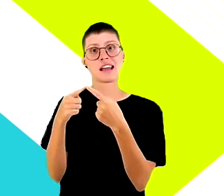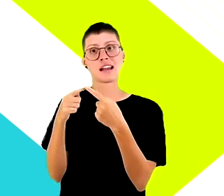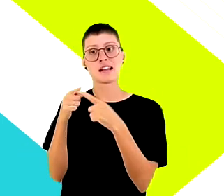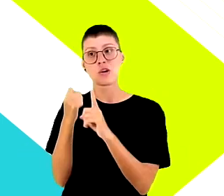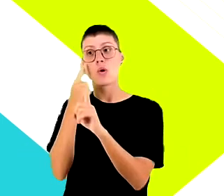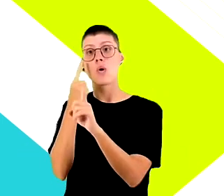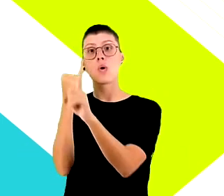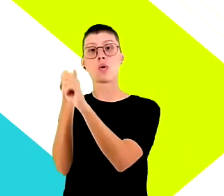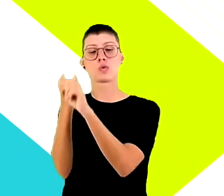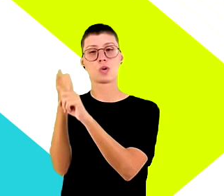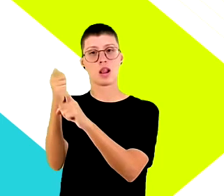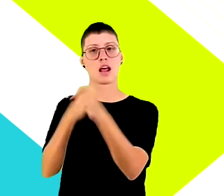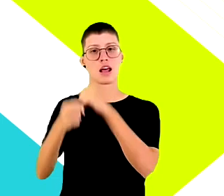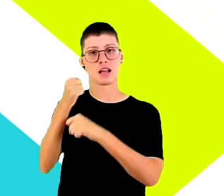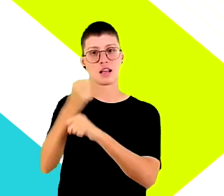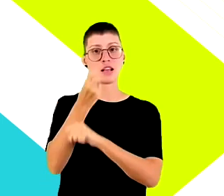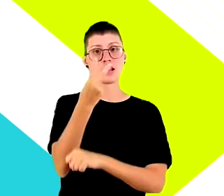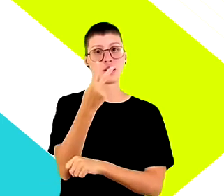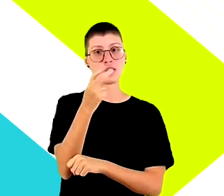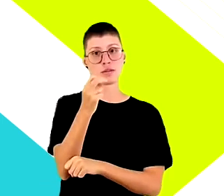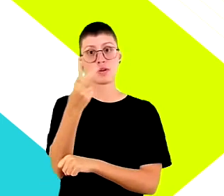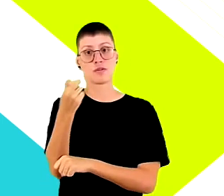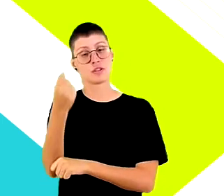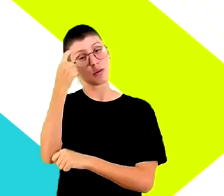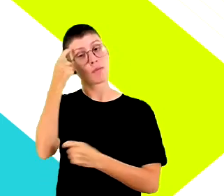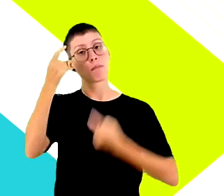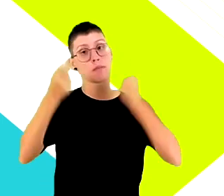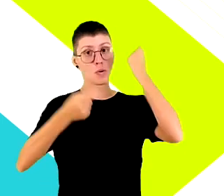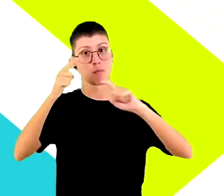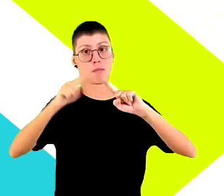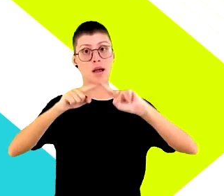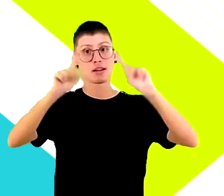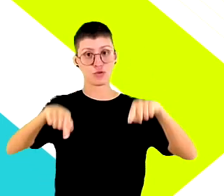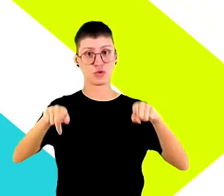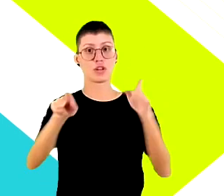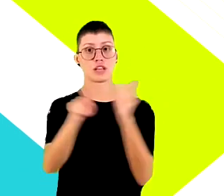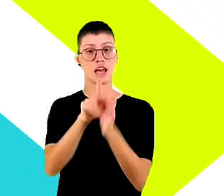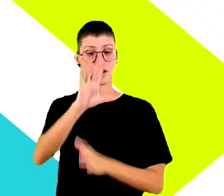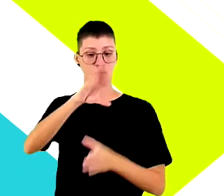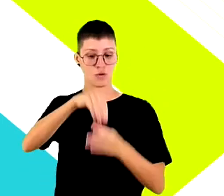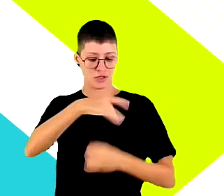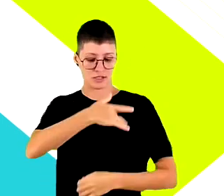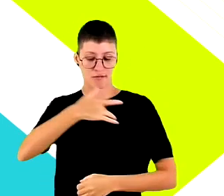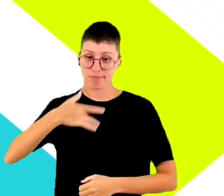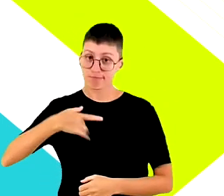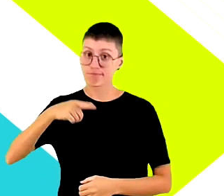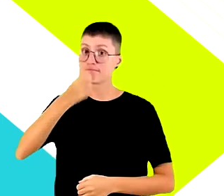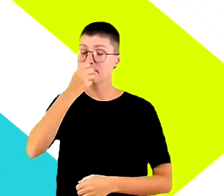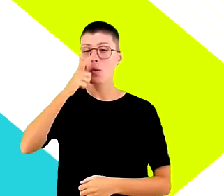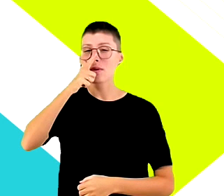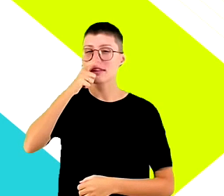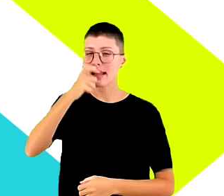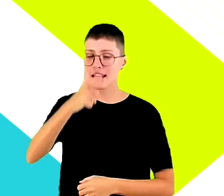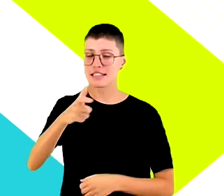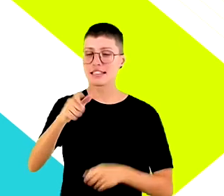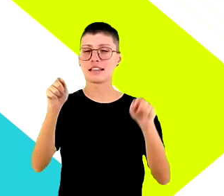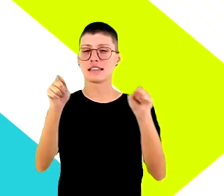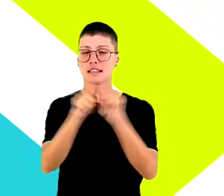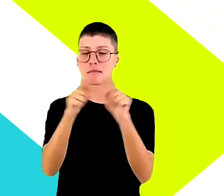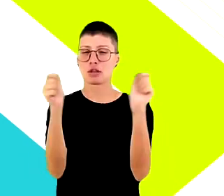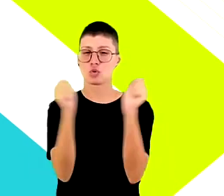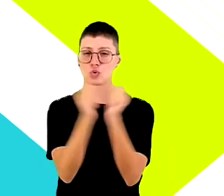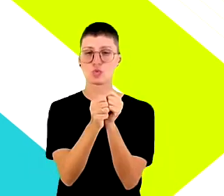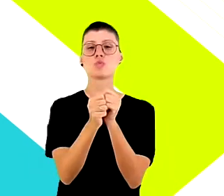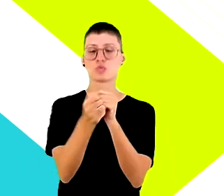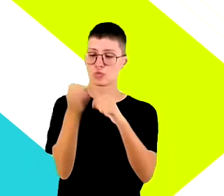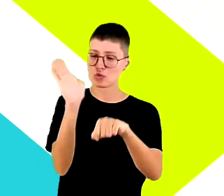questão de saúde corporativa, foi um case interessante de piloto, e aí, junto com o suporte do Pulse e de